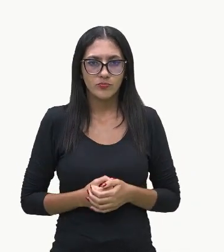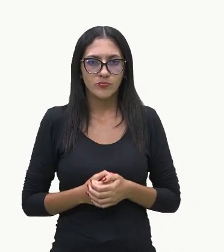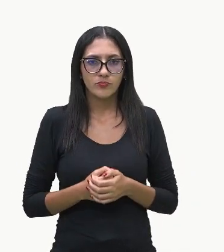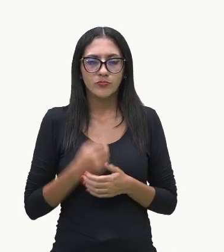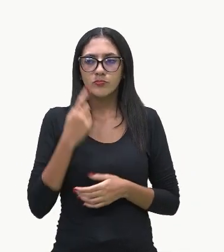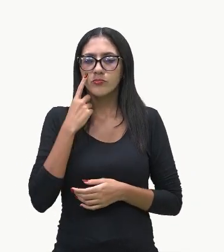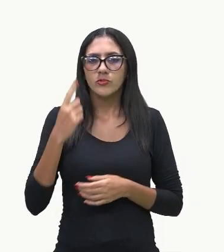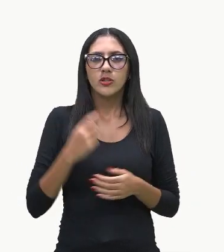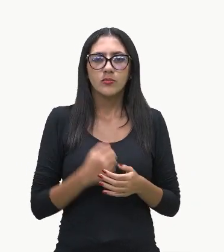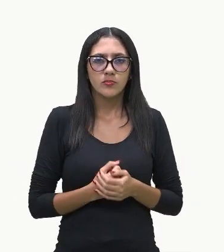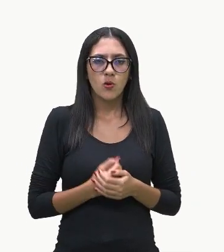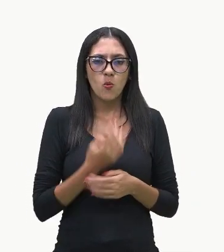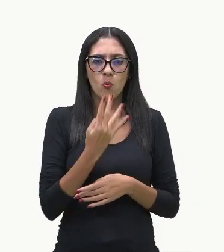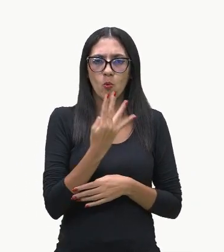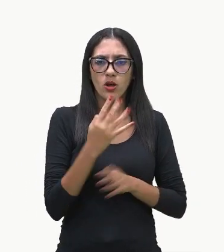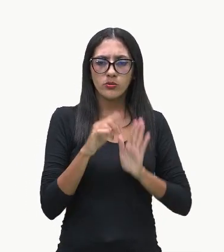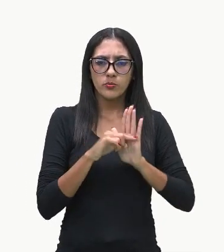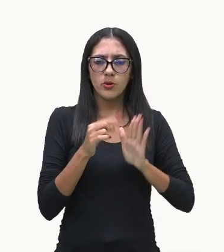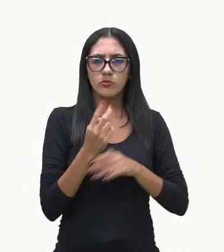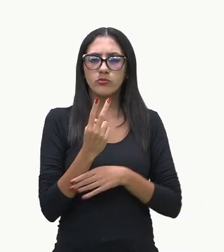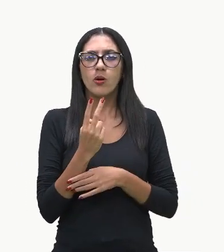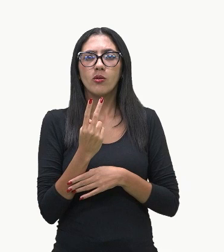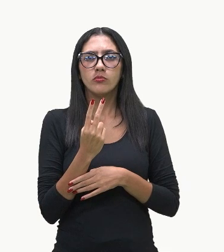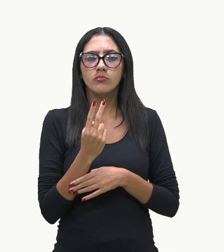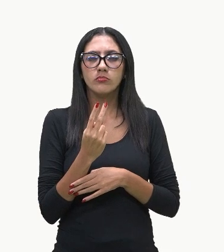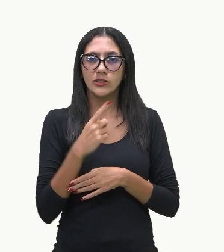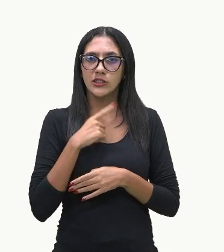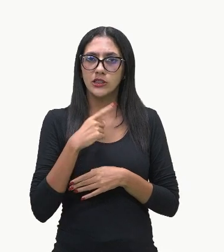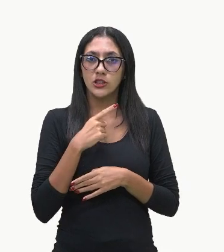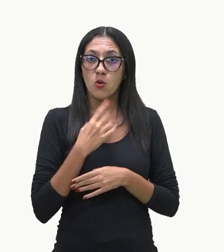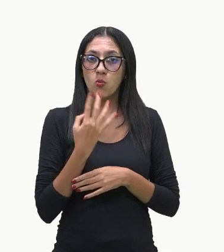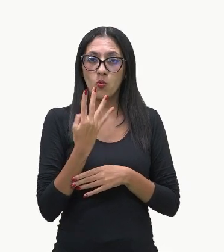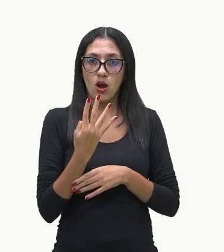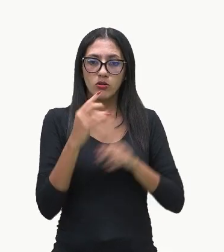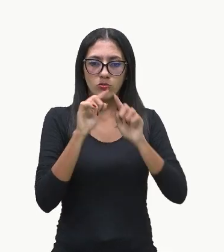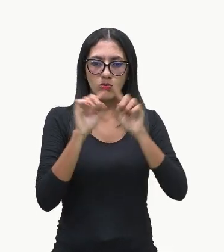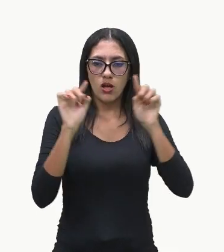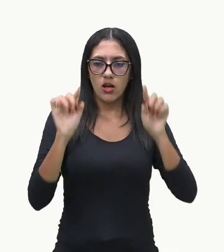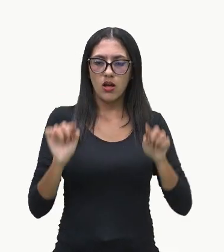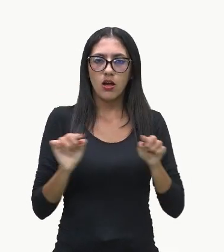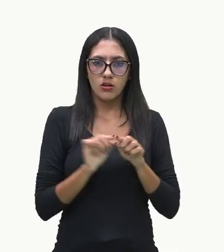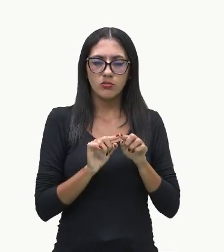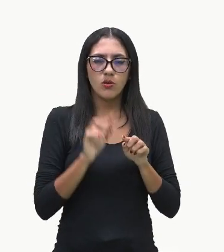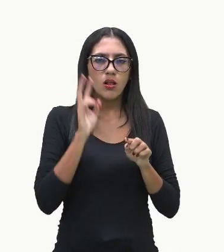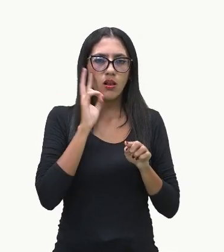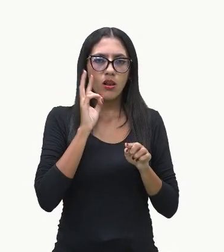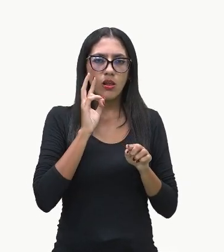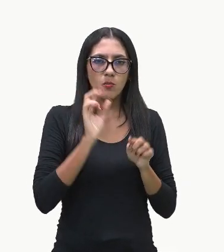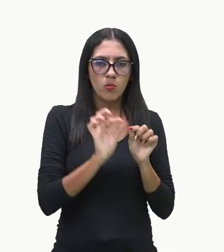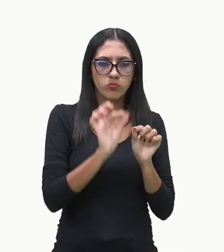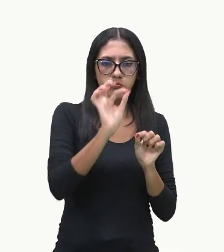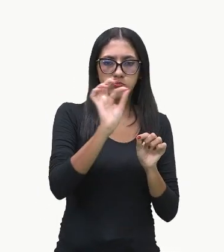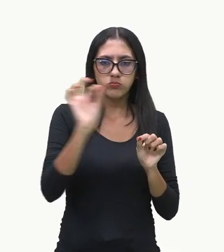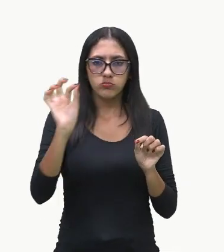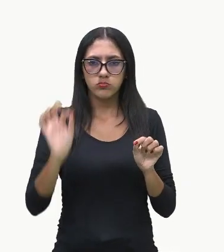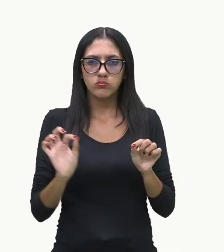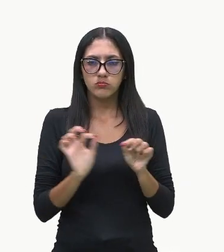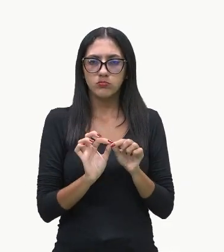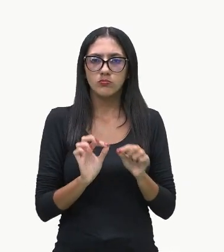2. Por que 4? São 4 lados, então n é igual a 4. 4 menos